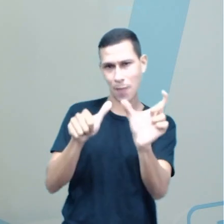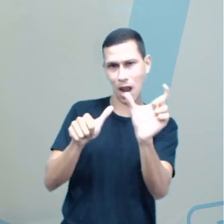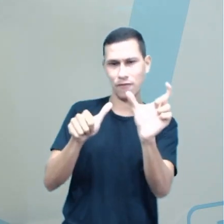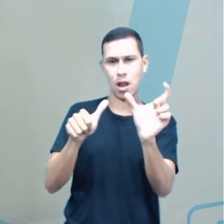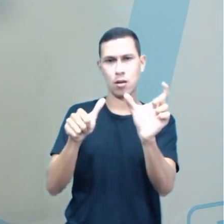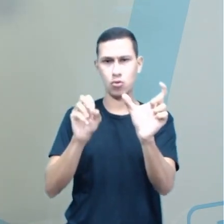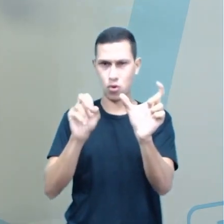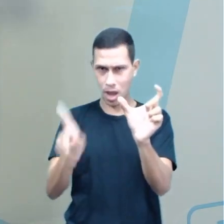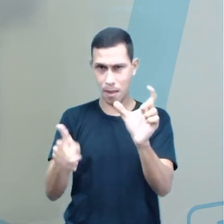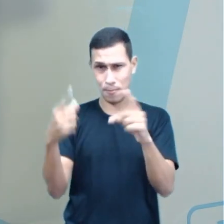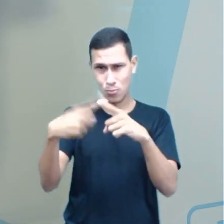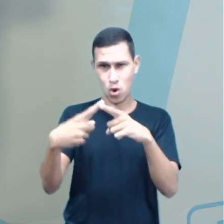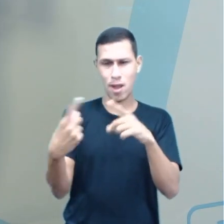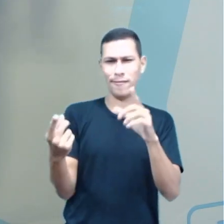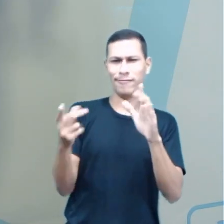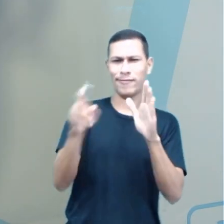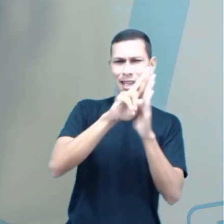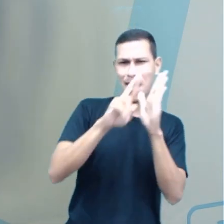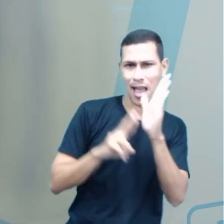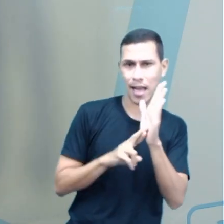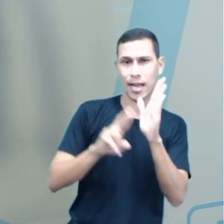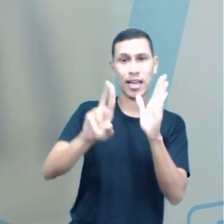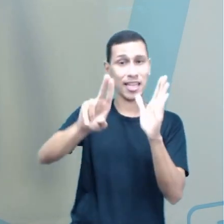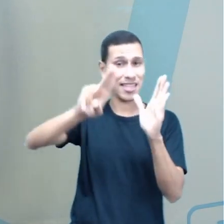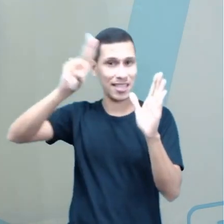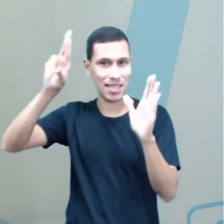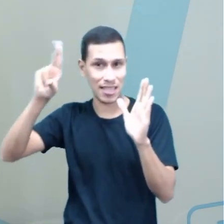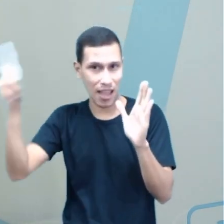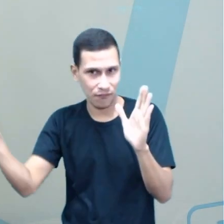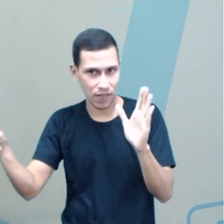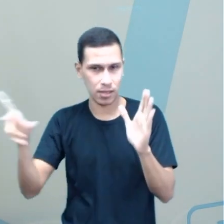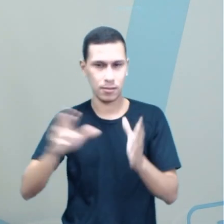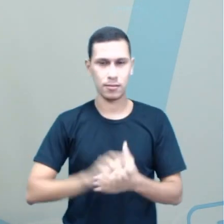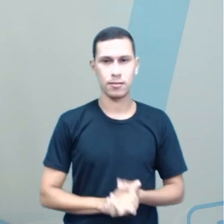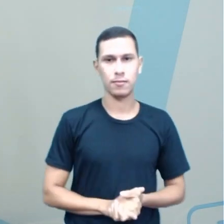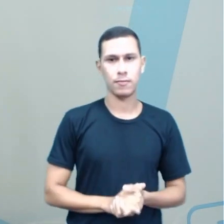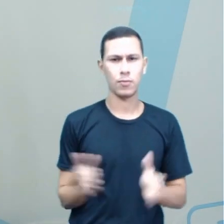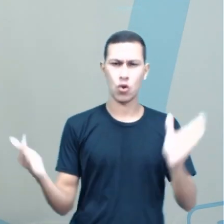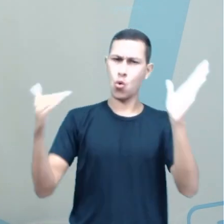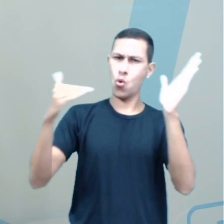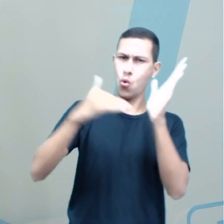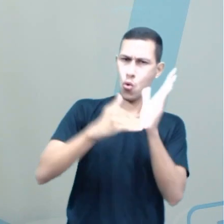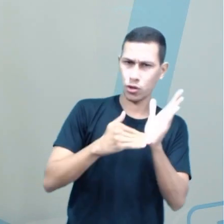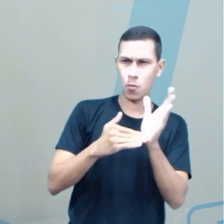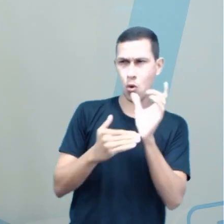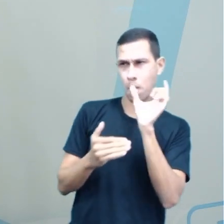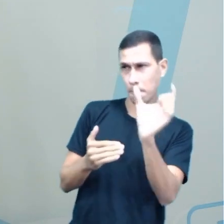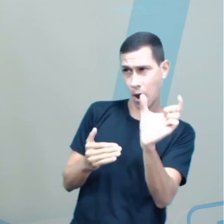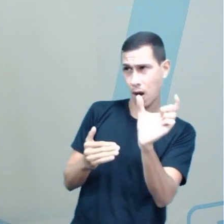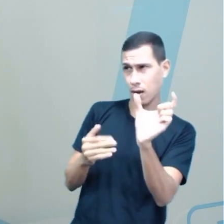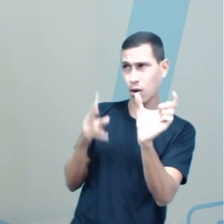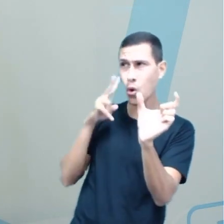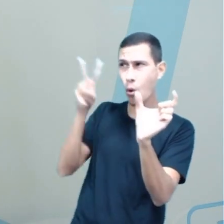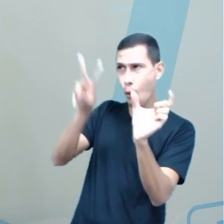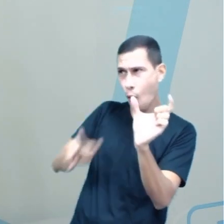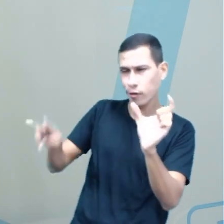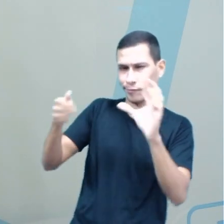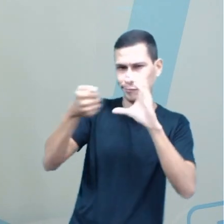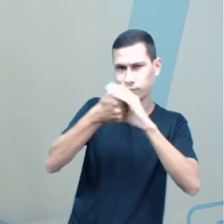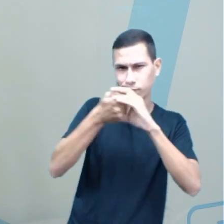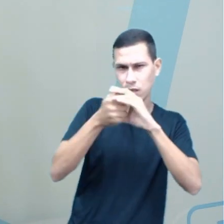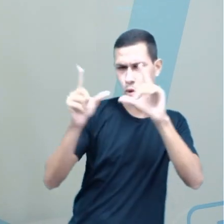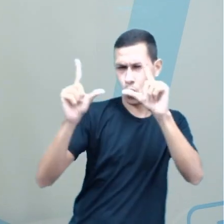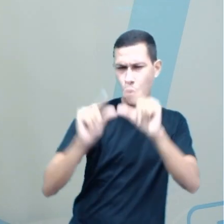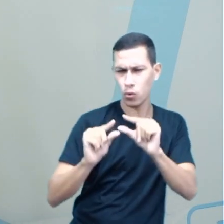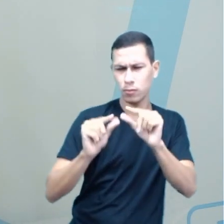Não segue nenhuma regra, ele é irregular. E, por último, temos fast. É um adjetivo curto. O que a